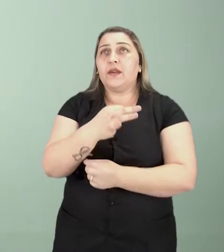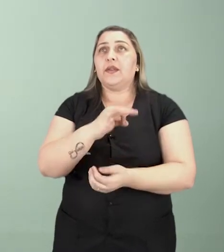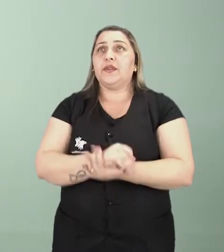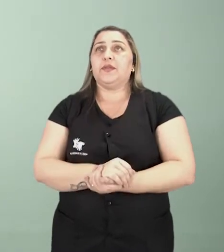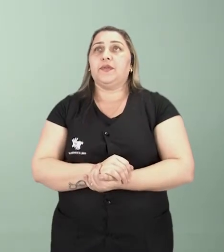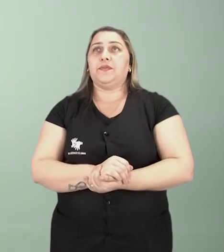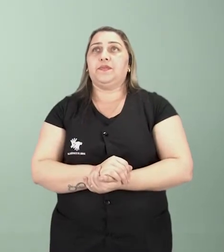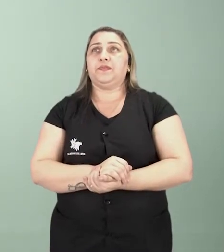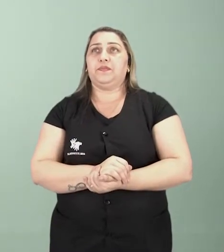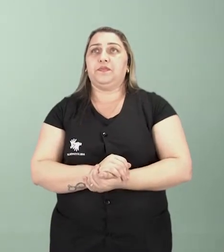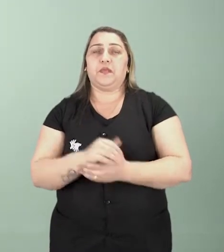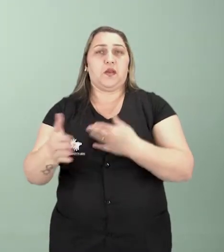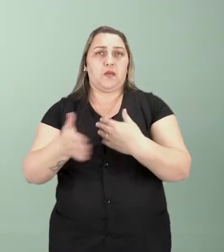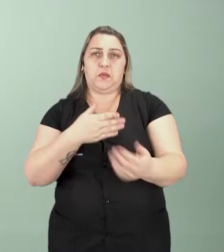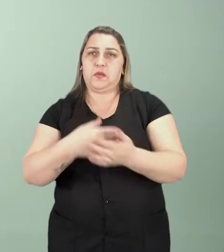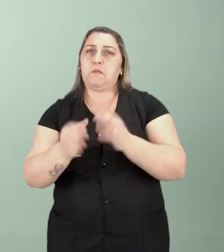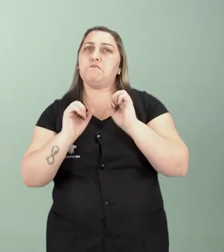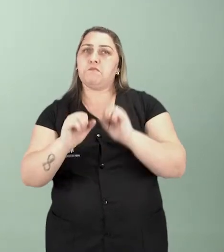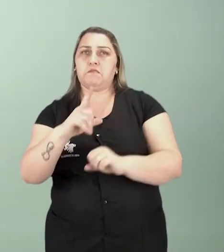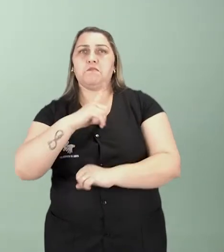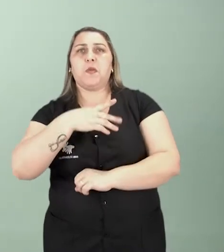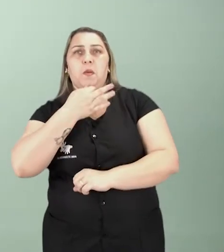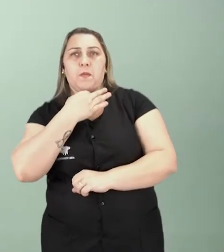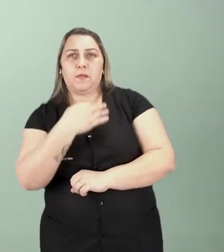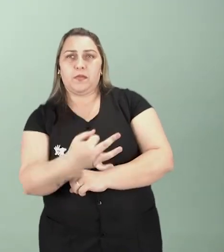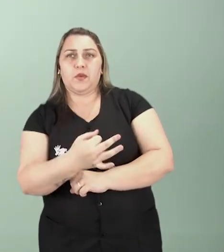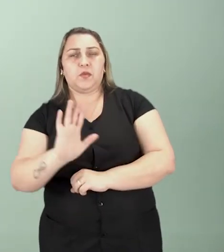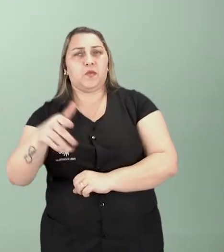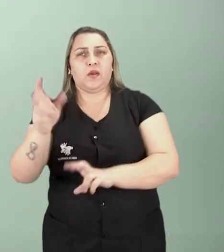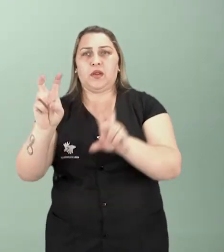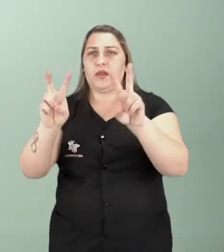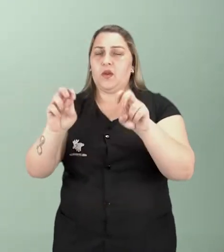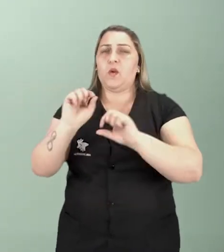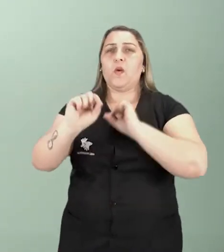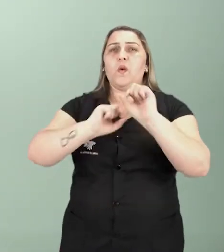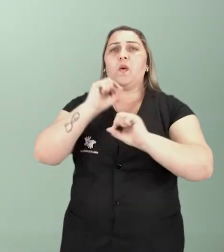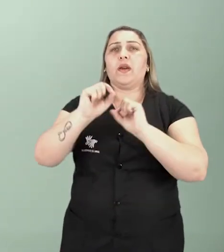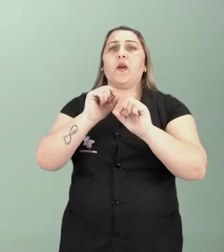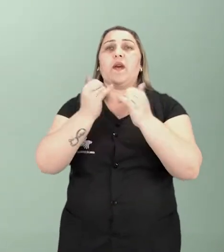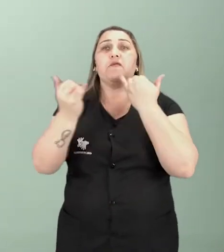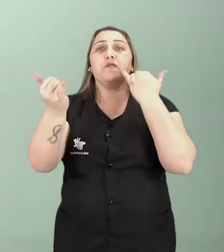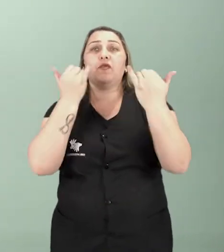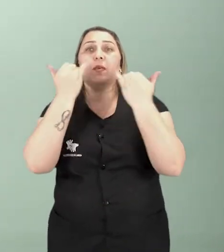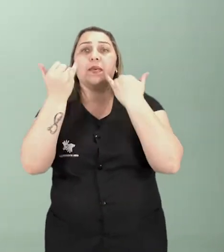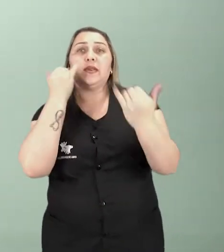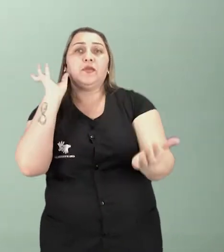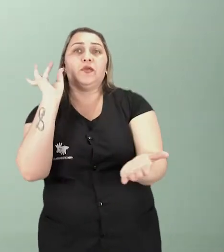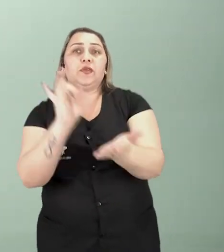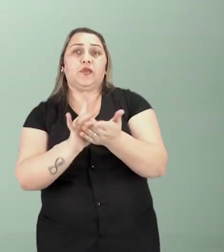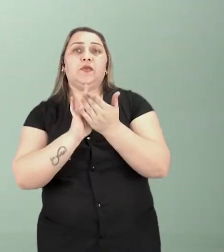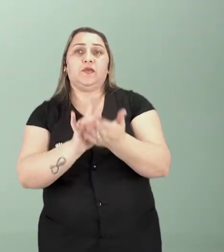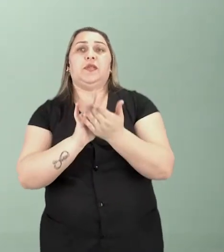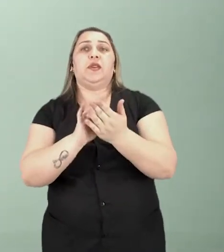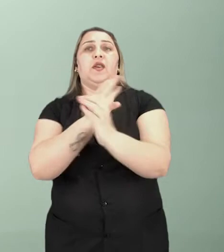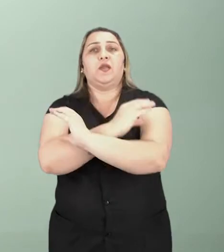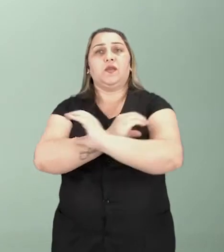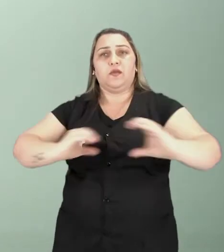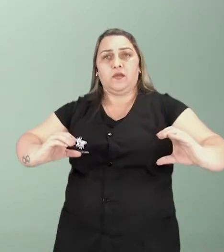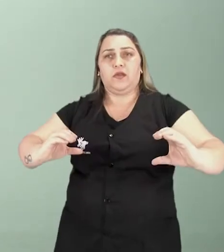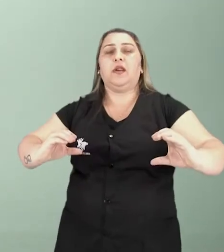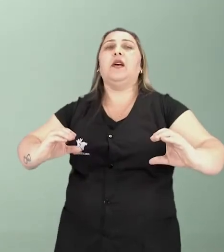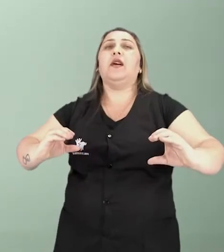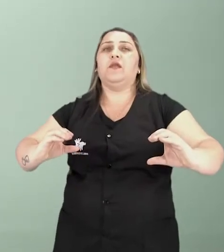Uma opinião, qualquer pessoa pode ter uma opinião sobre qualquer tema. E o que é uma informação confiável, uma